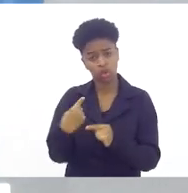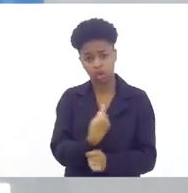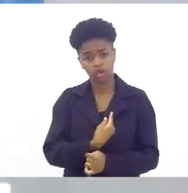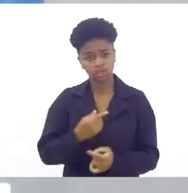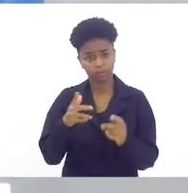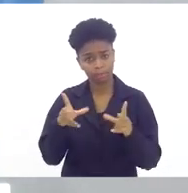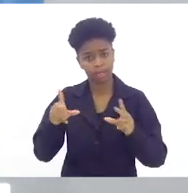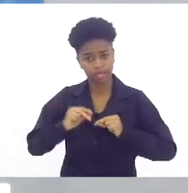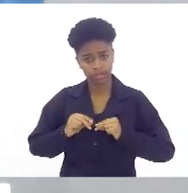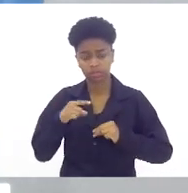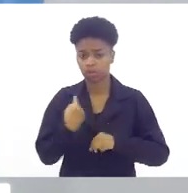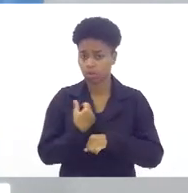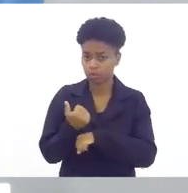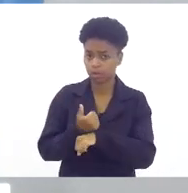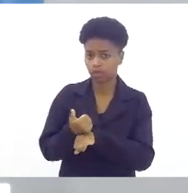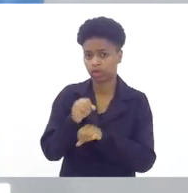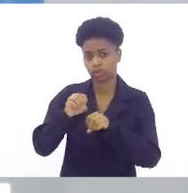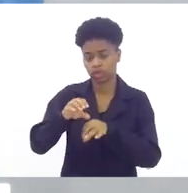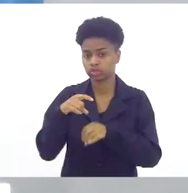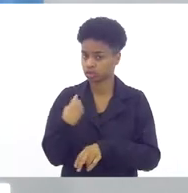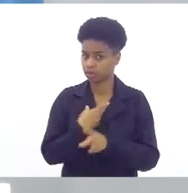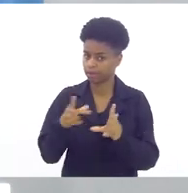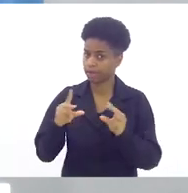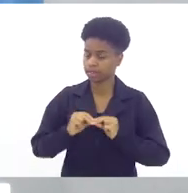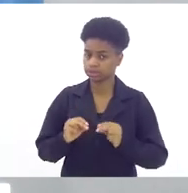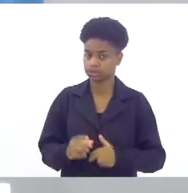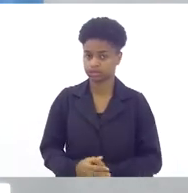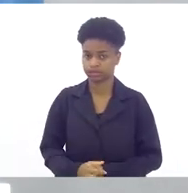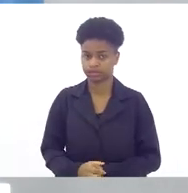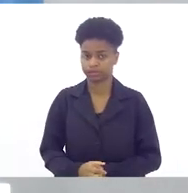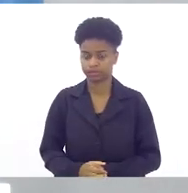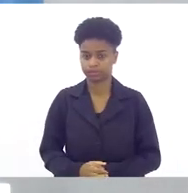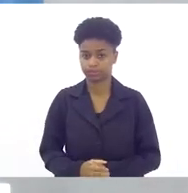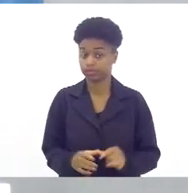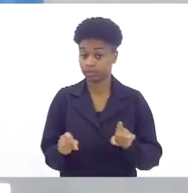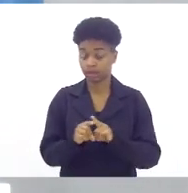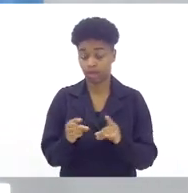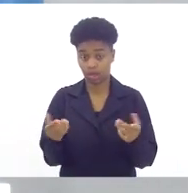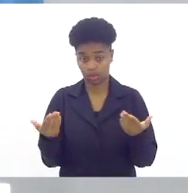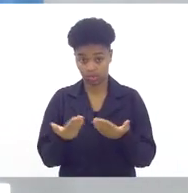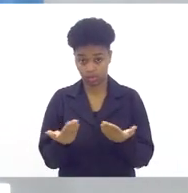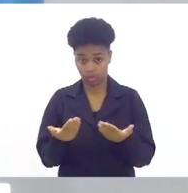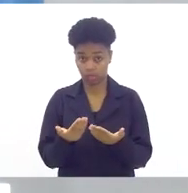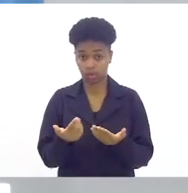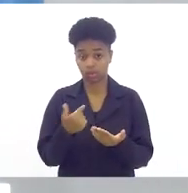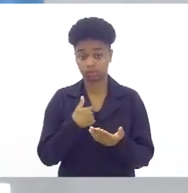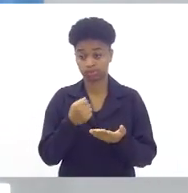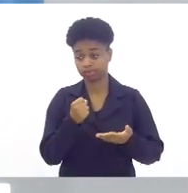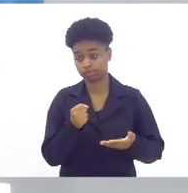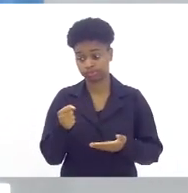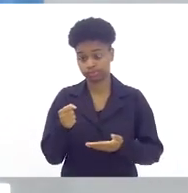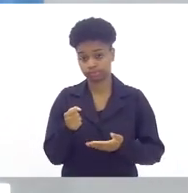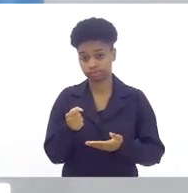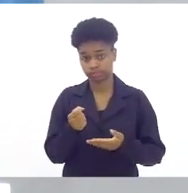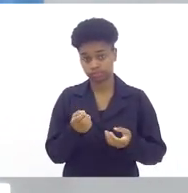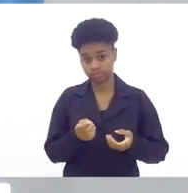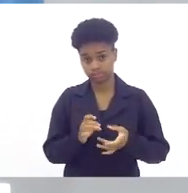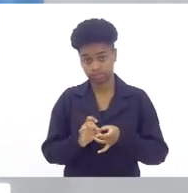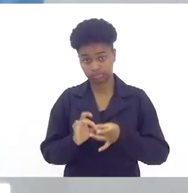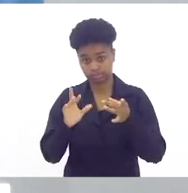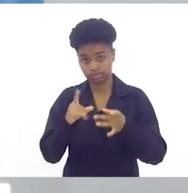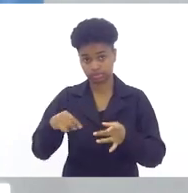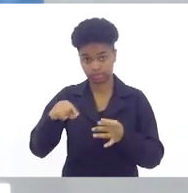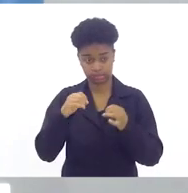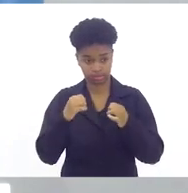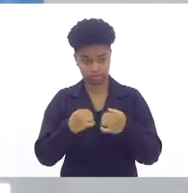professores profissionais de educação merecemos e agora eu vou franquear a palavra para plateia